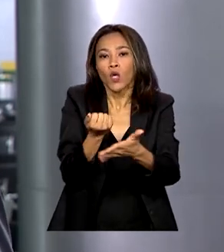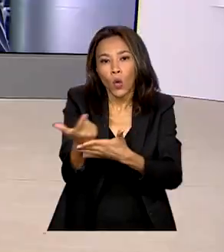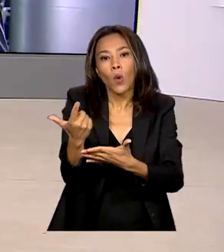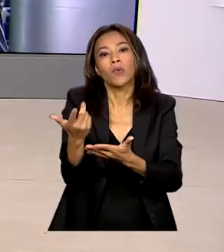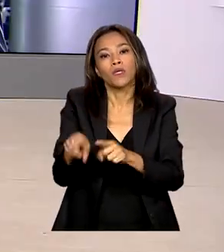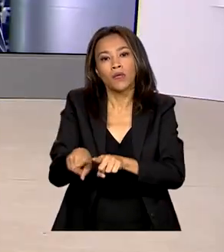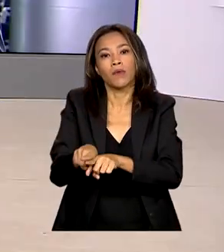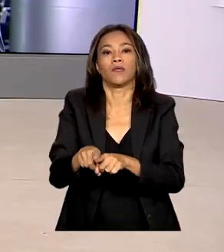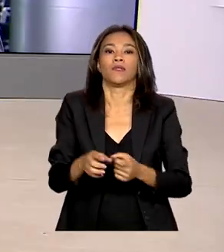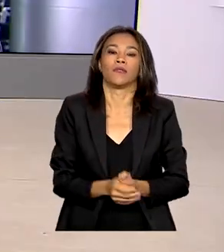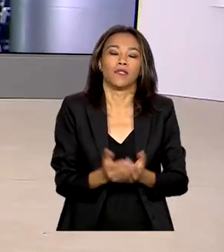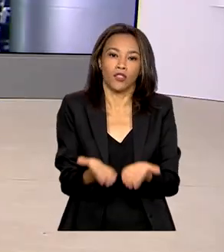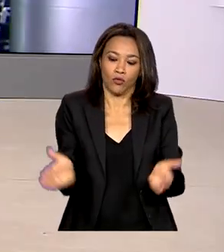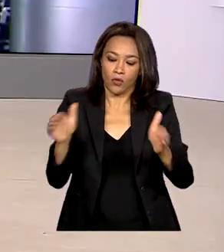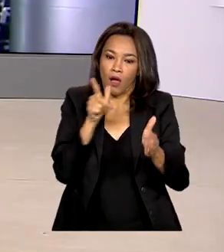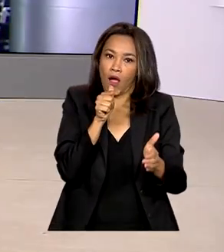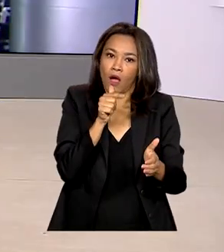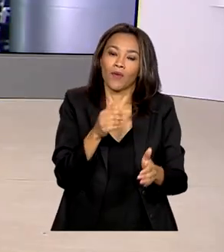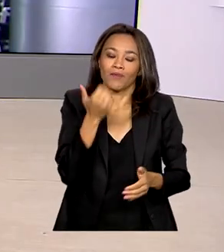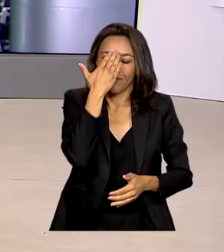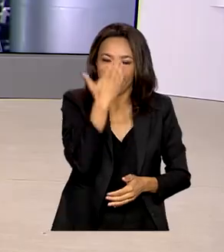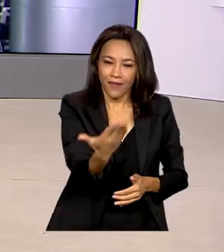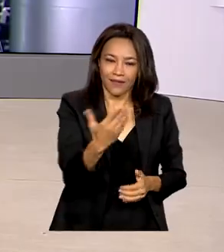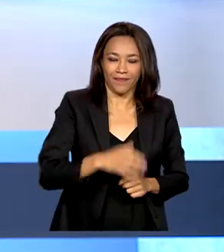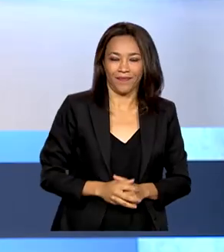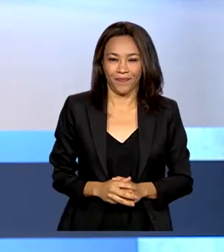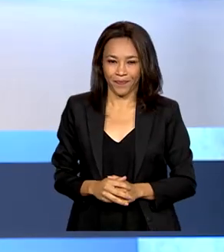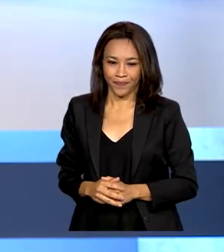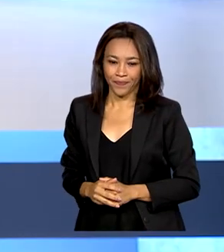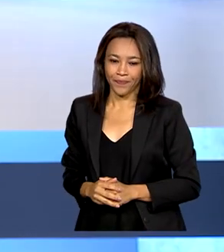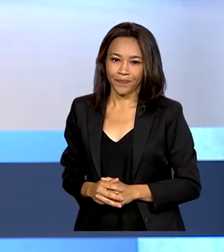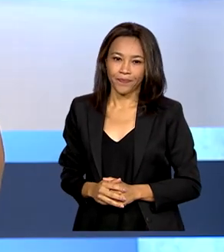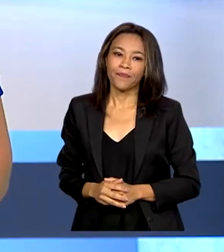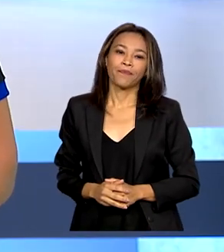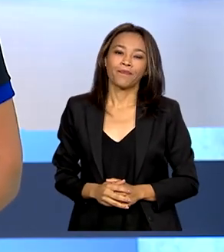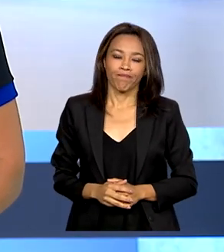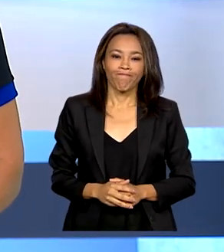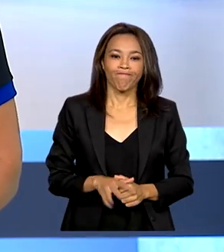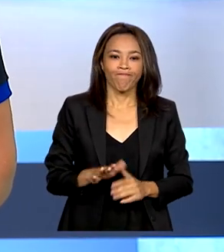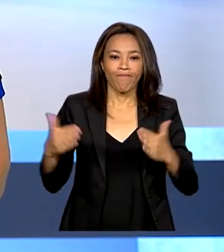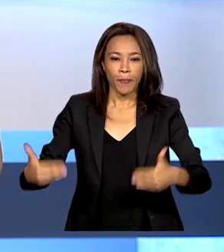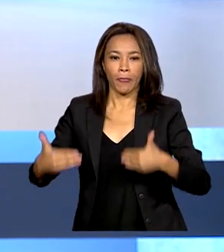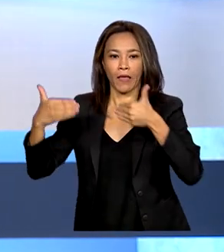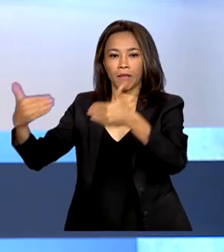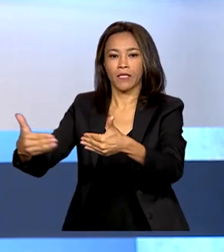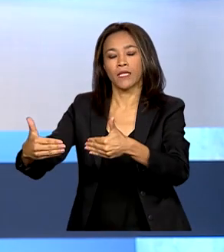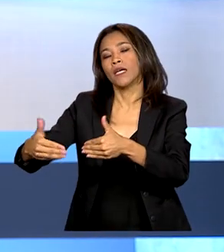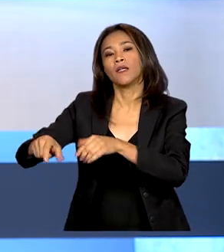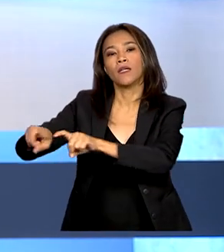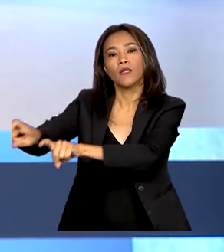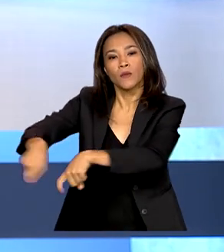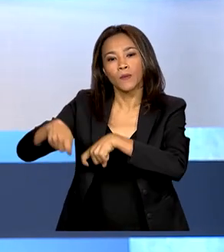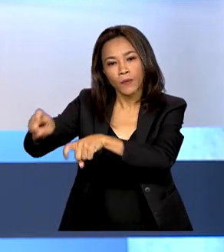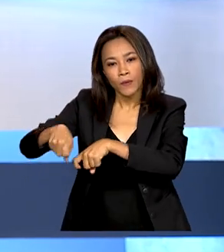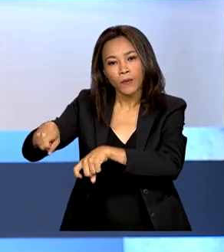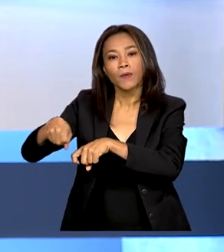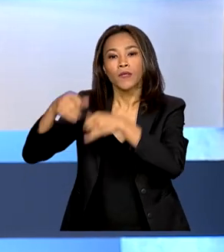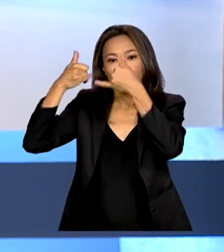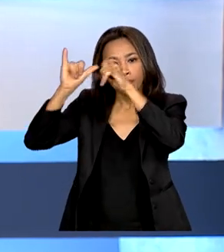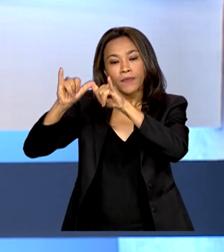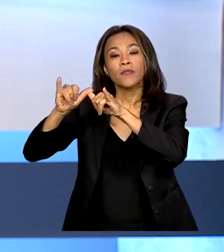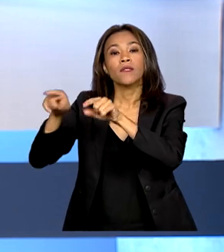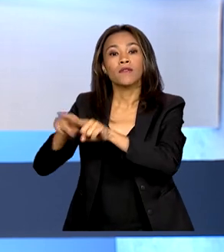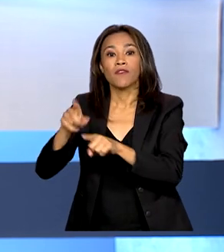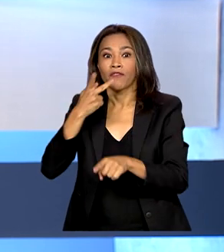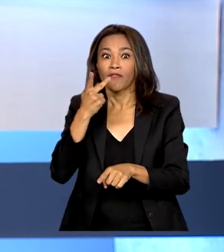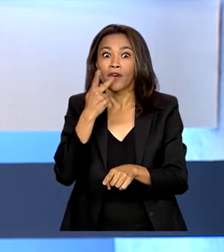com você, Mara. Obrigada, Glauco. O Ministério da Agricultura e Pecuária confirmou um caso